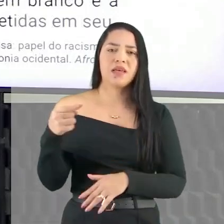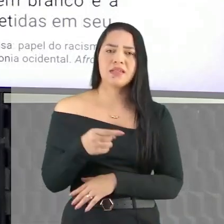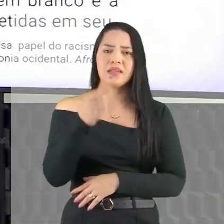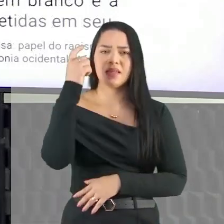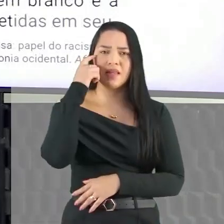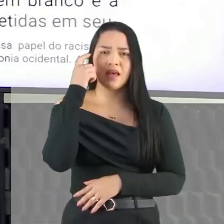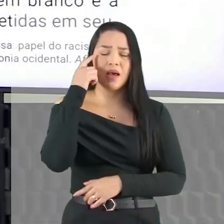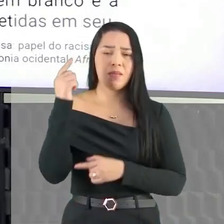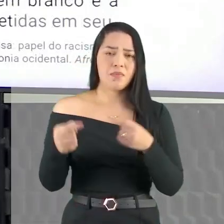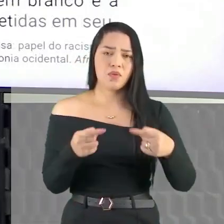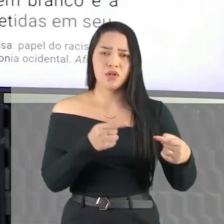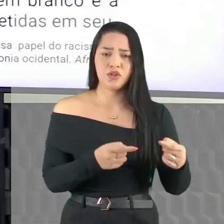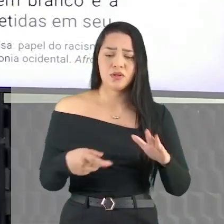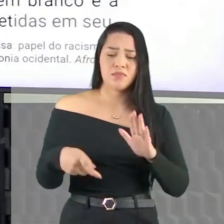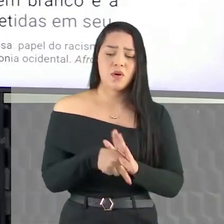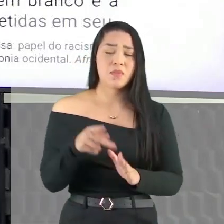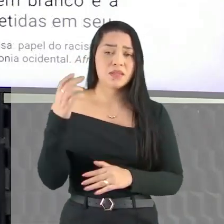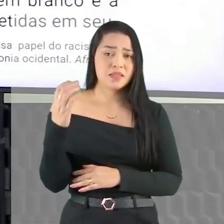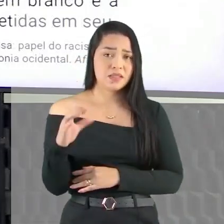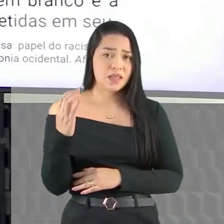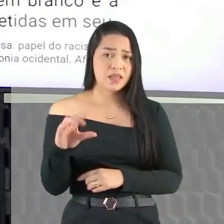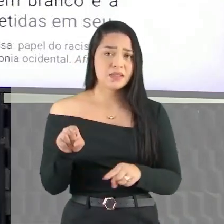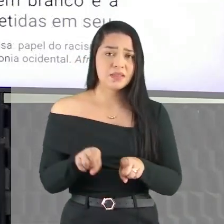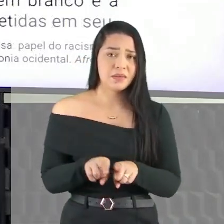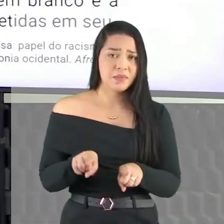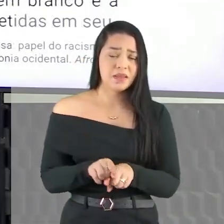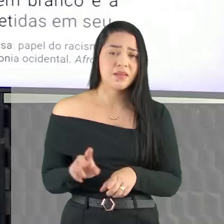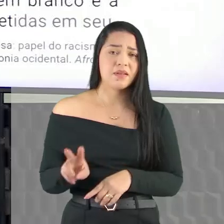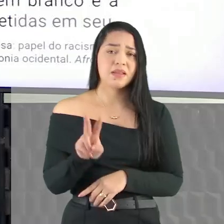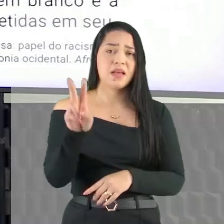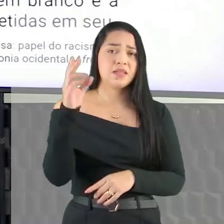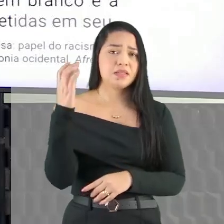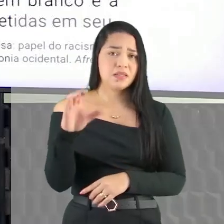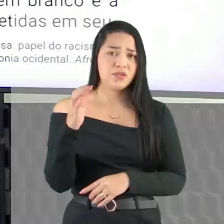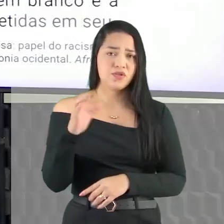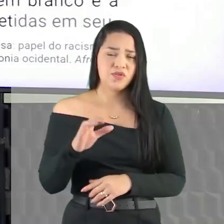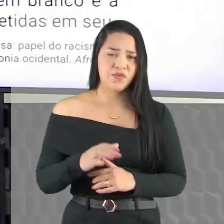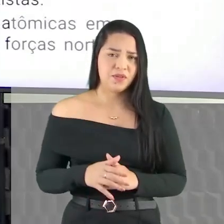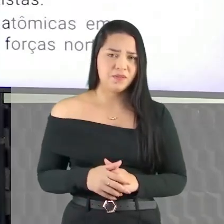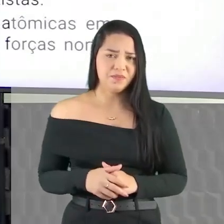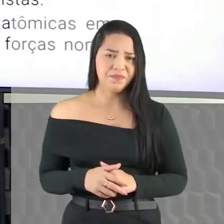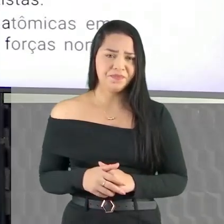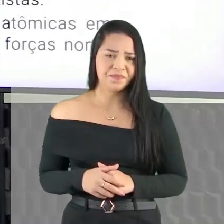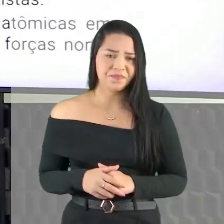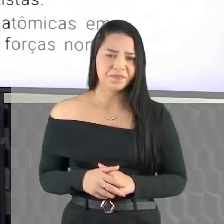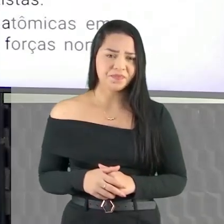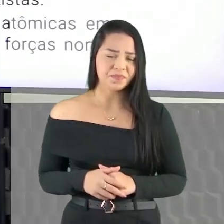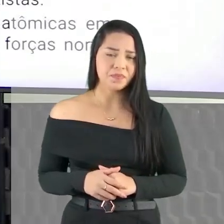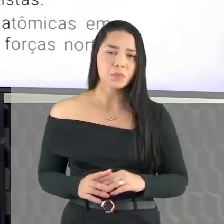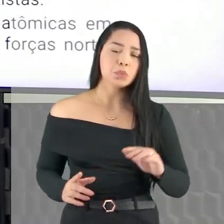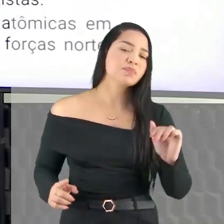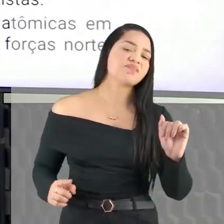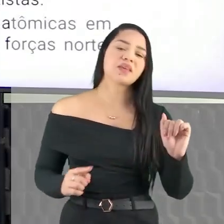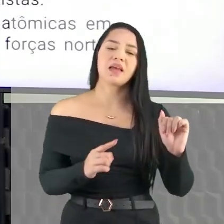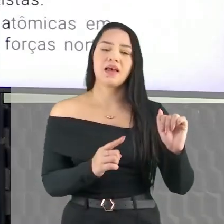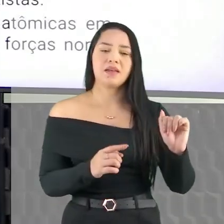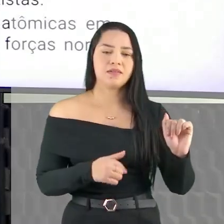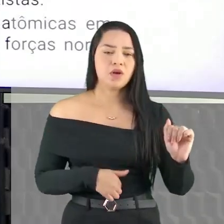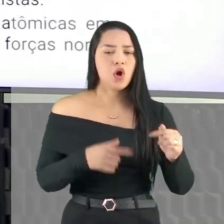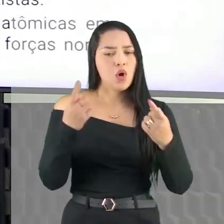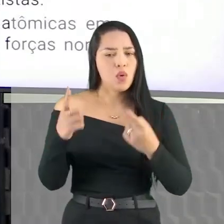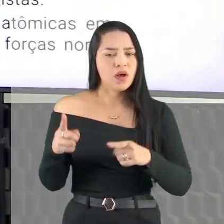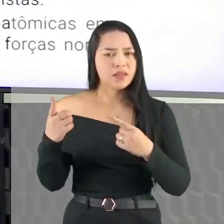ideia política dele a partir da própria ciência, da questão da validade científica. Então, vamos lá. Letra A. O